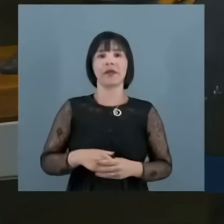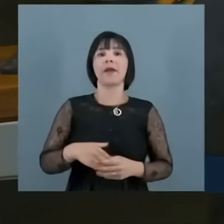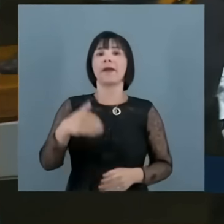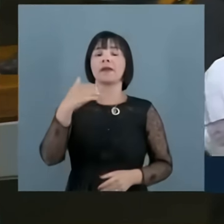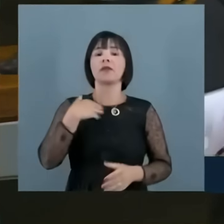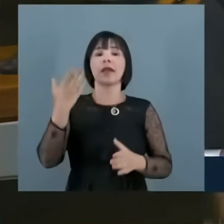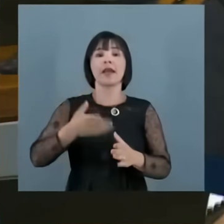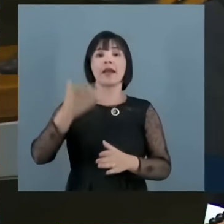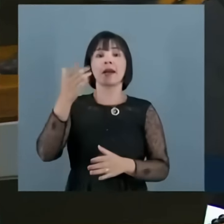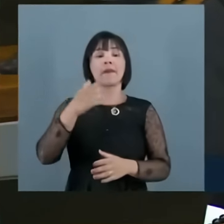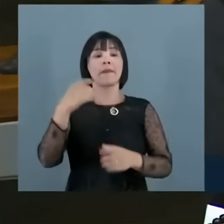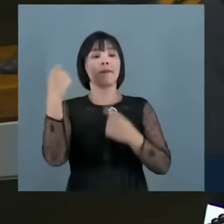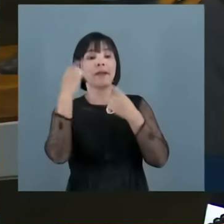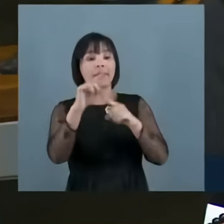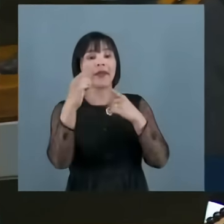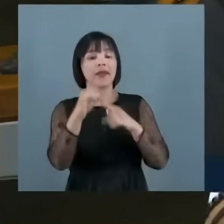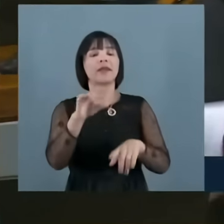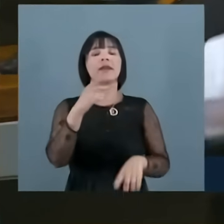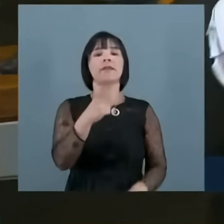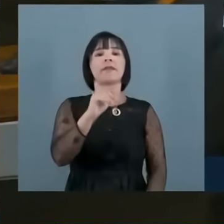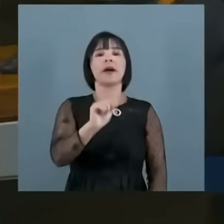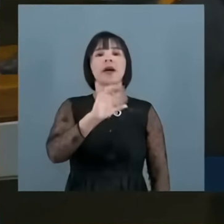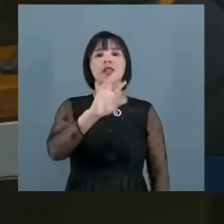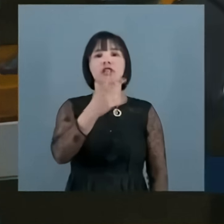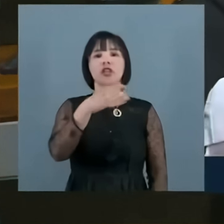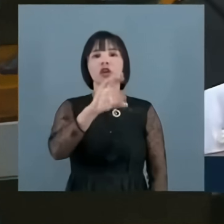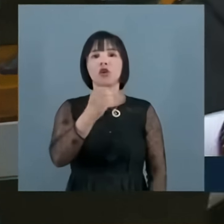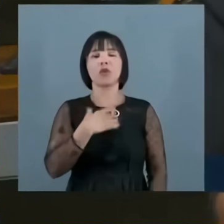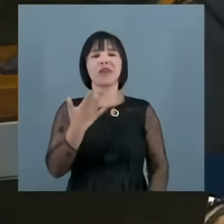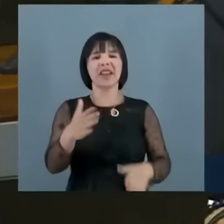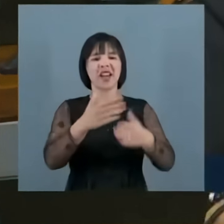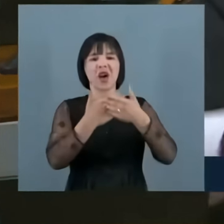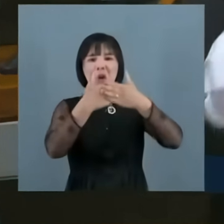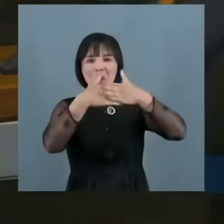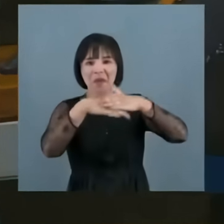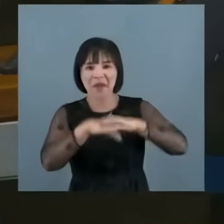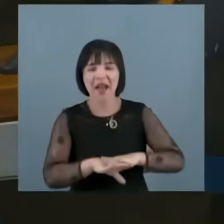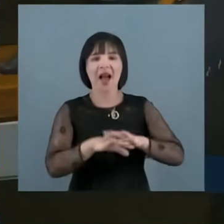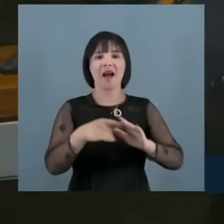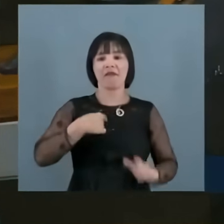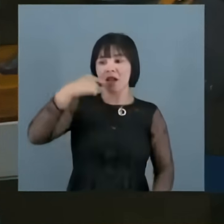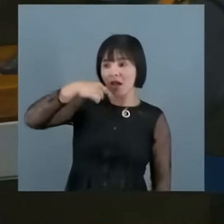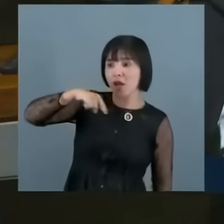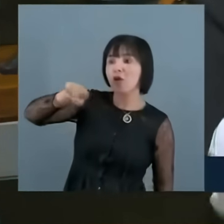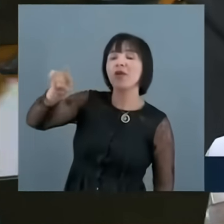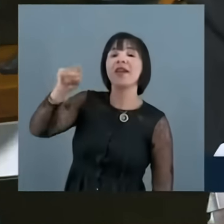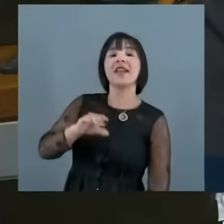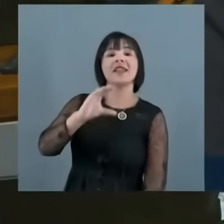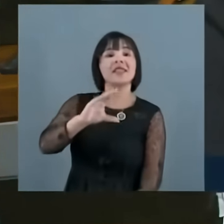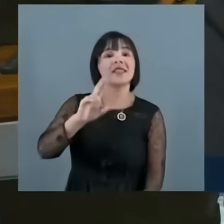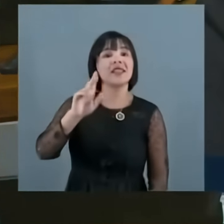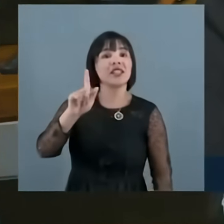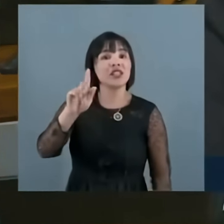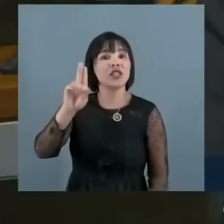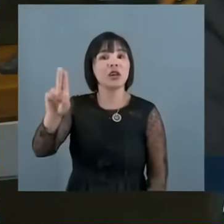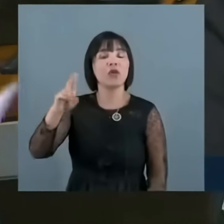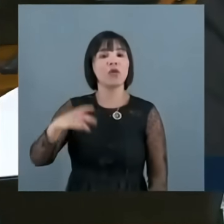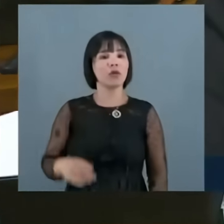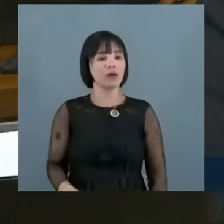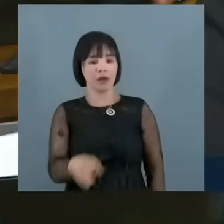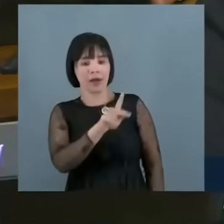batendo em Pacheco, porque eles humilhavam ele. Eu ia lá na CGU,